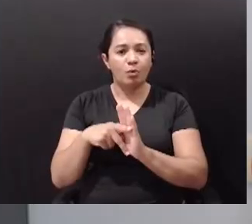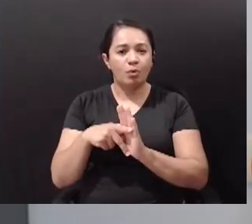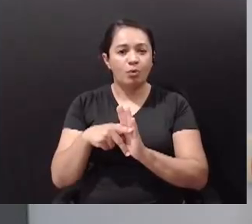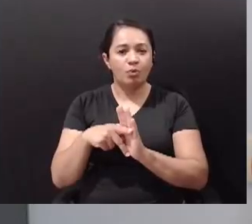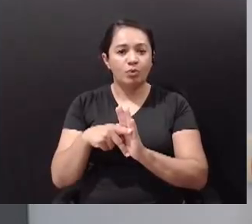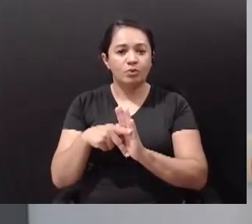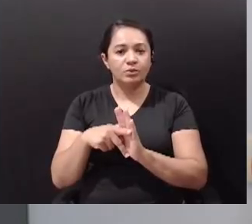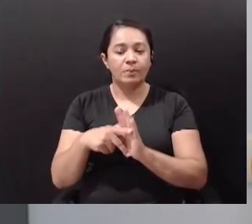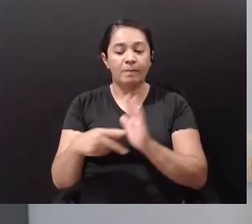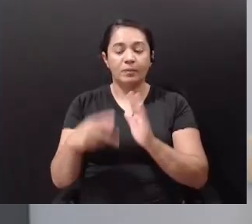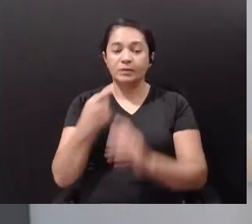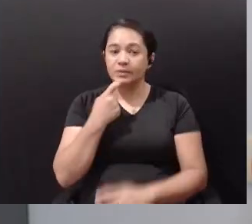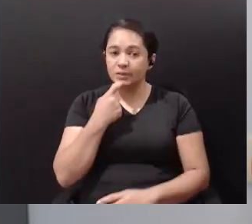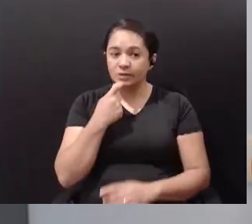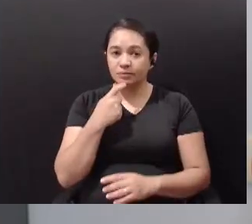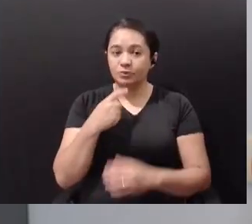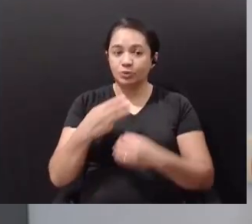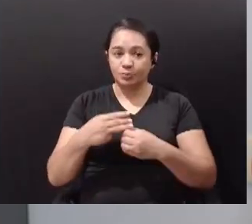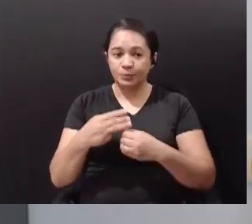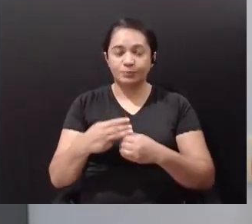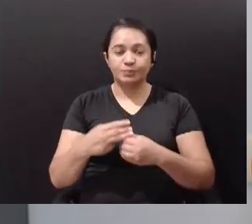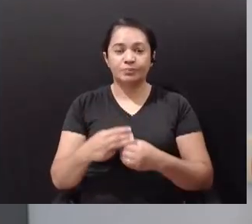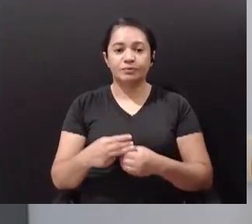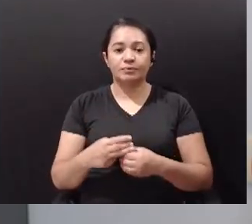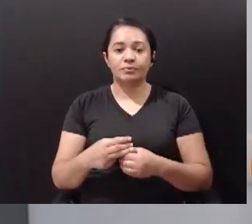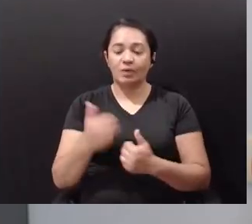do município, apoio do próprio